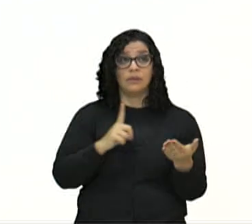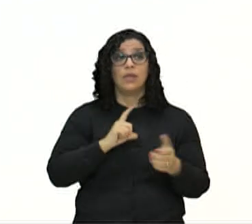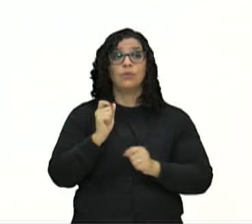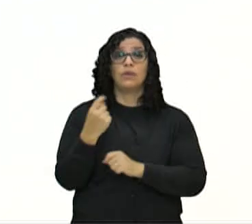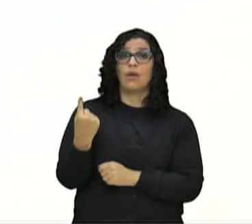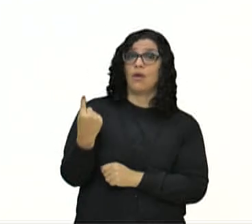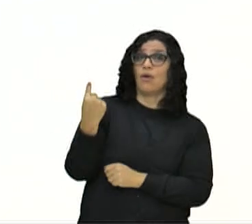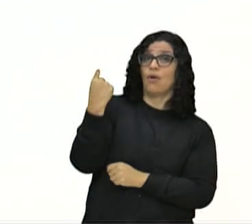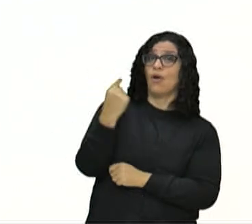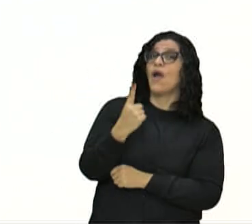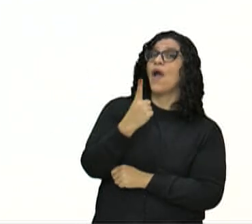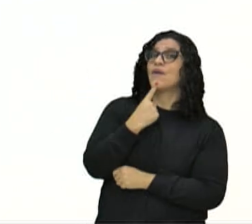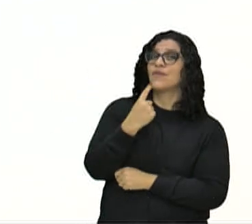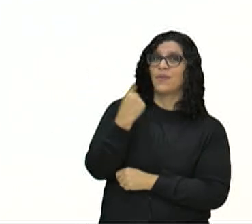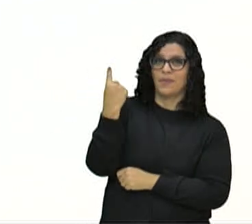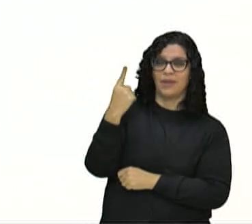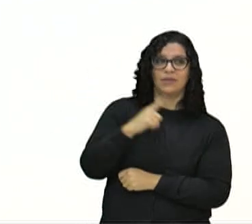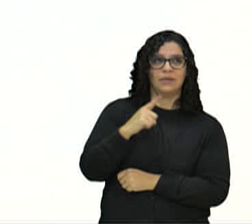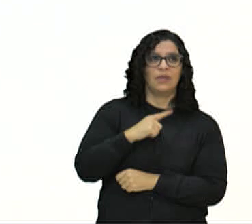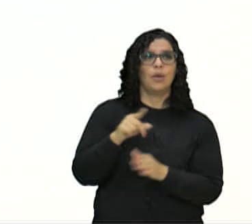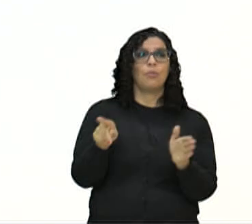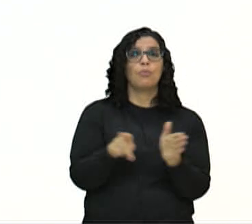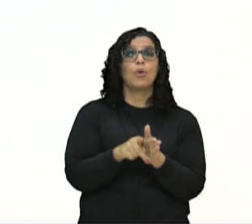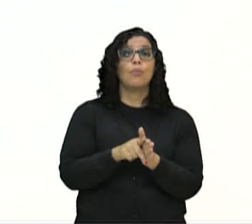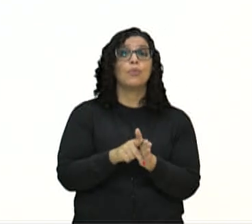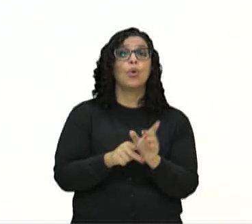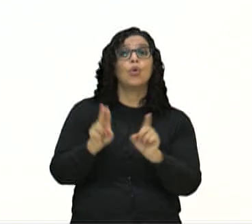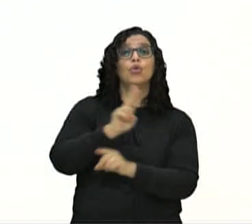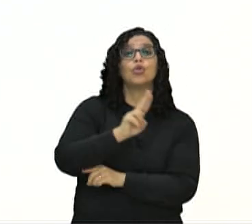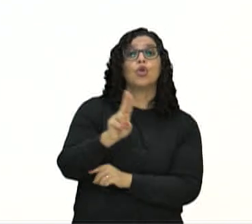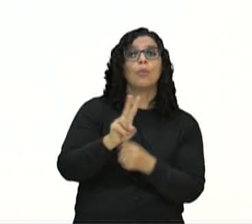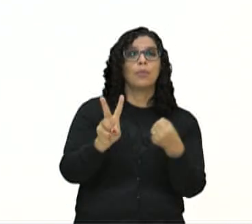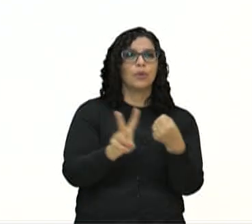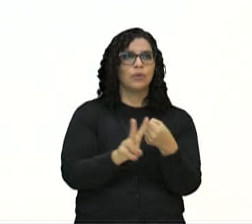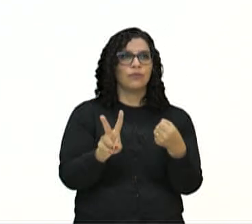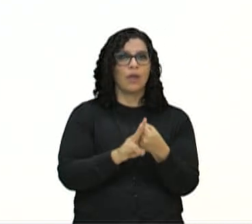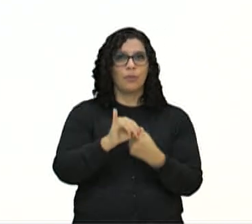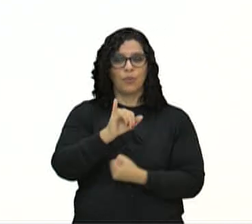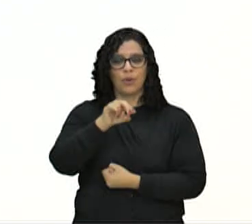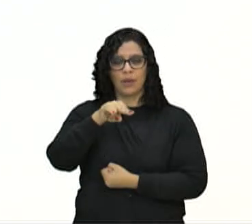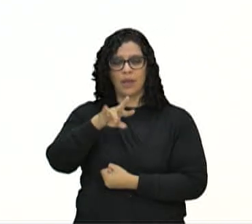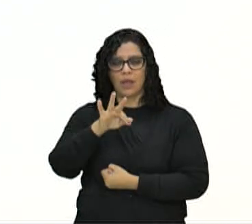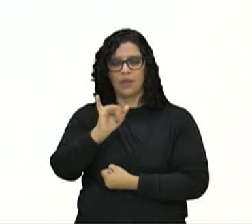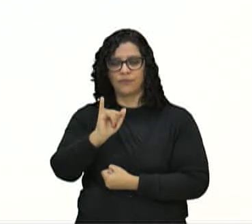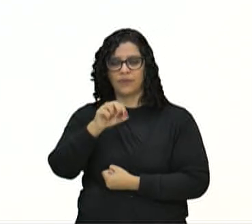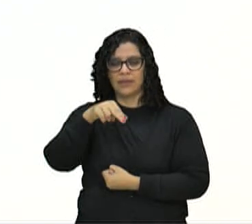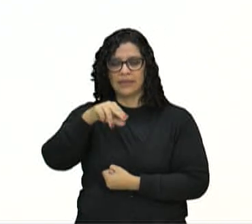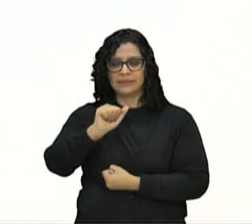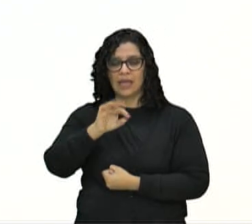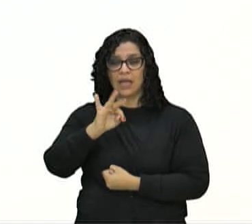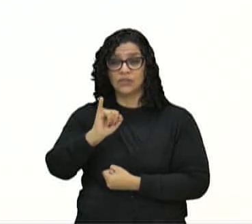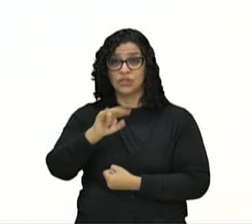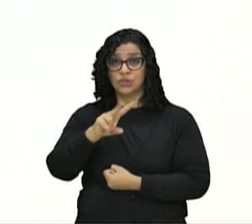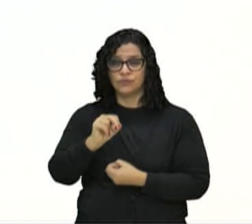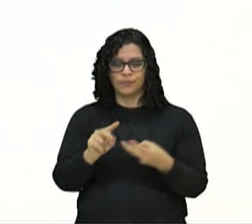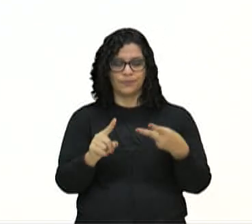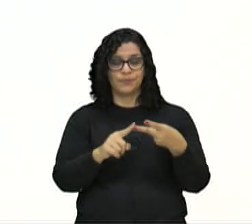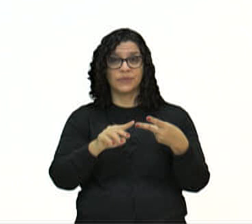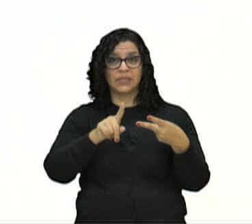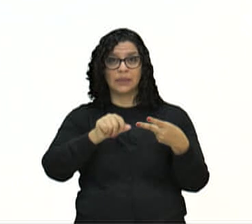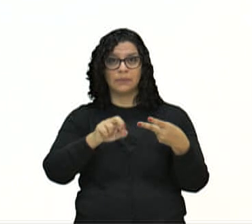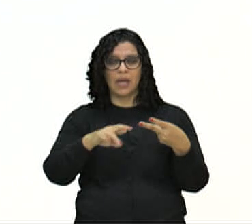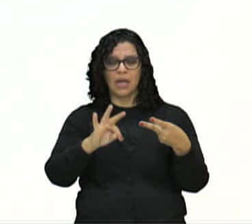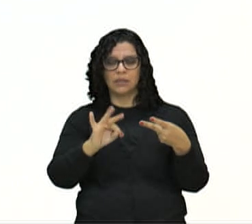na tela as formas nominais do verbo: infinitivo, particípio e